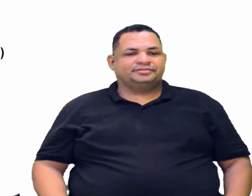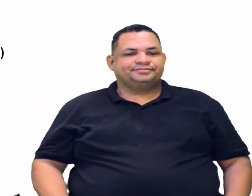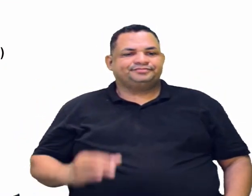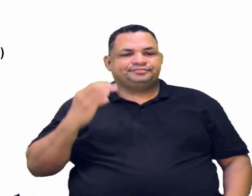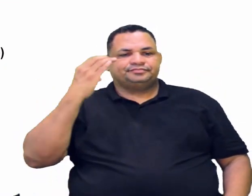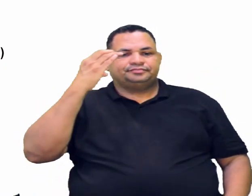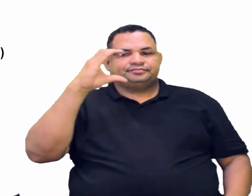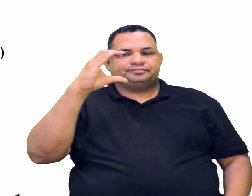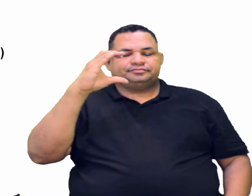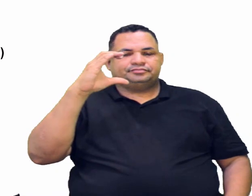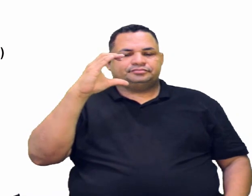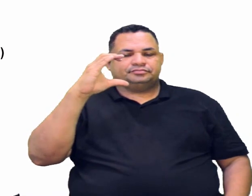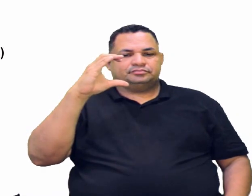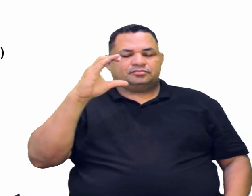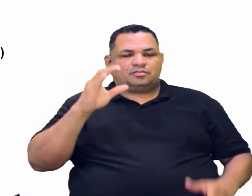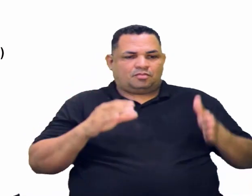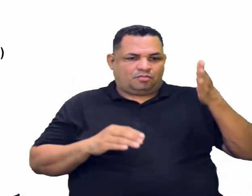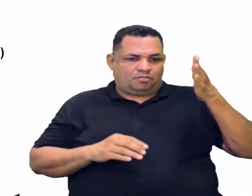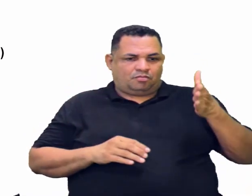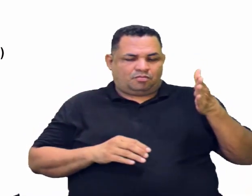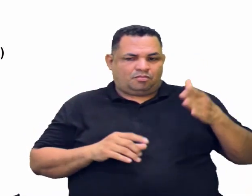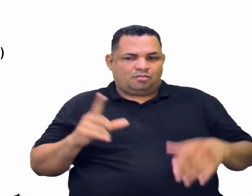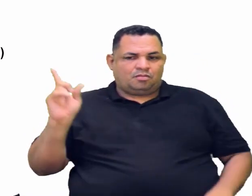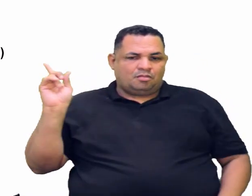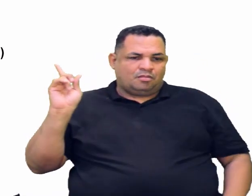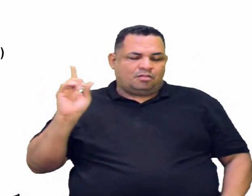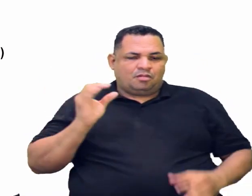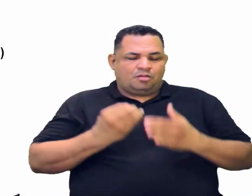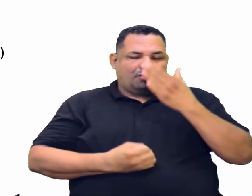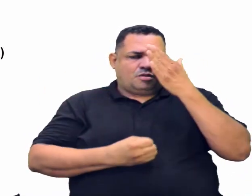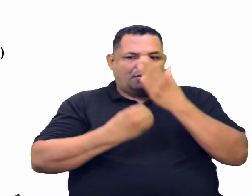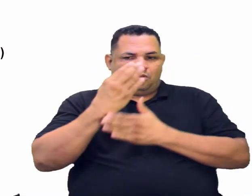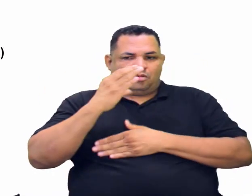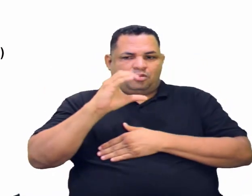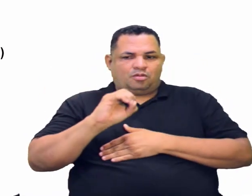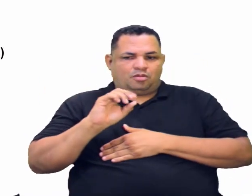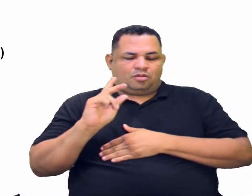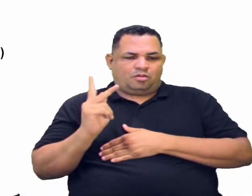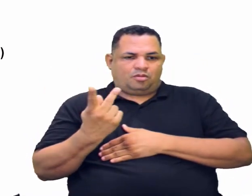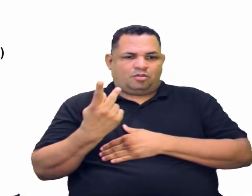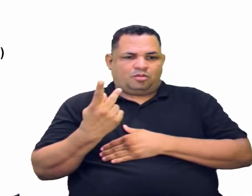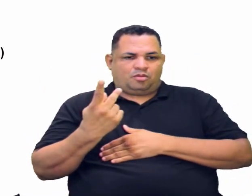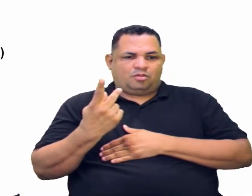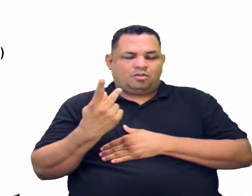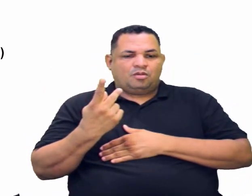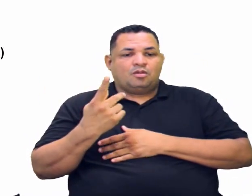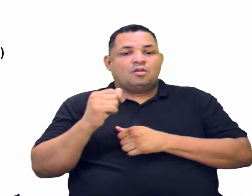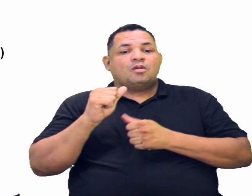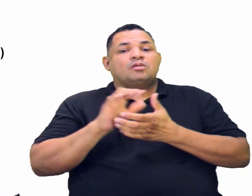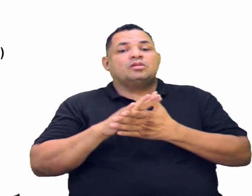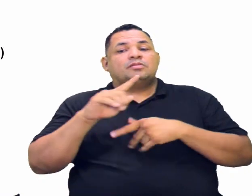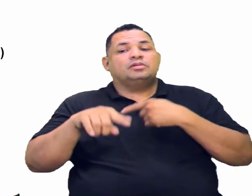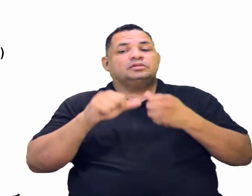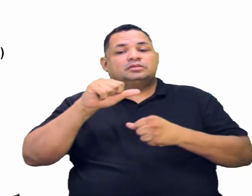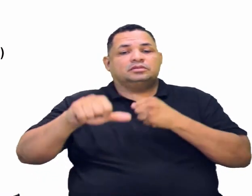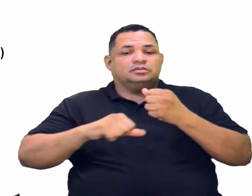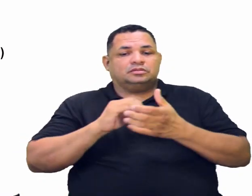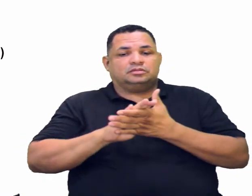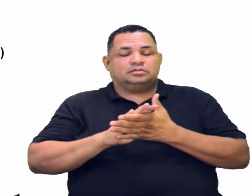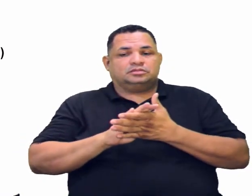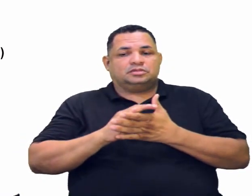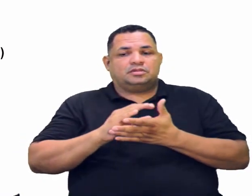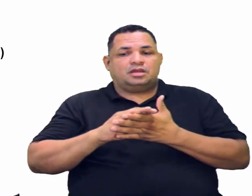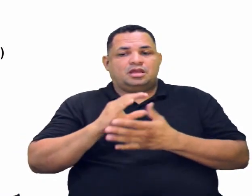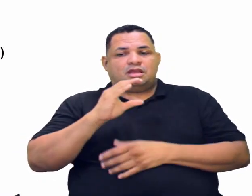da ponta, que vai se formar a hidroxila, que vai caracterizar o